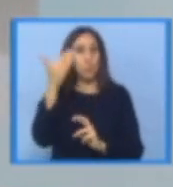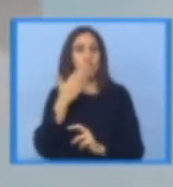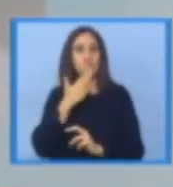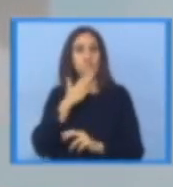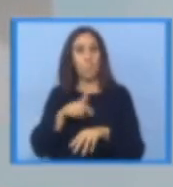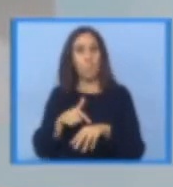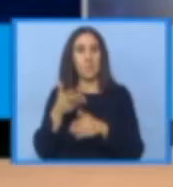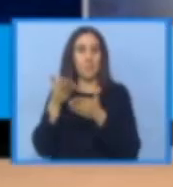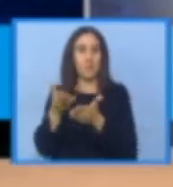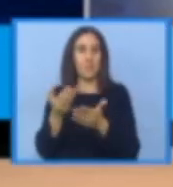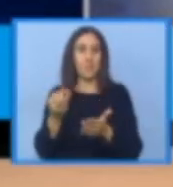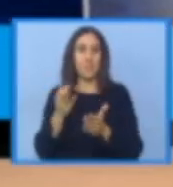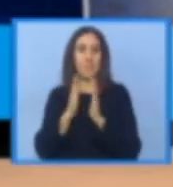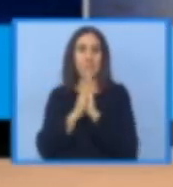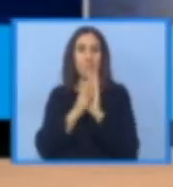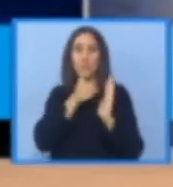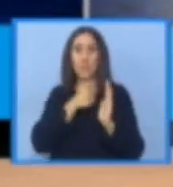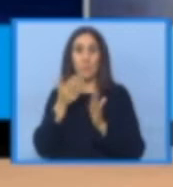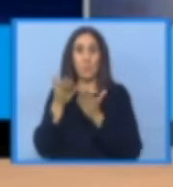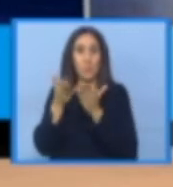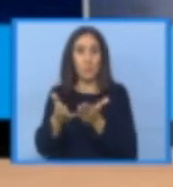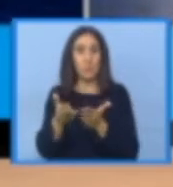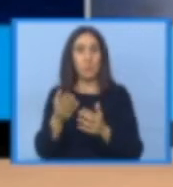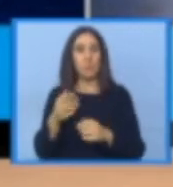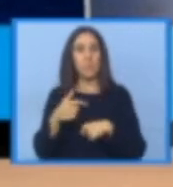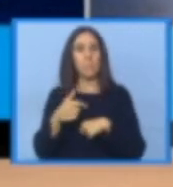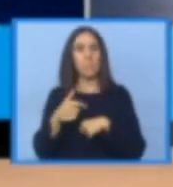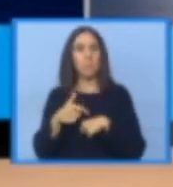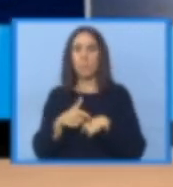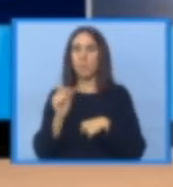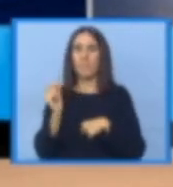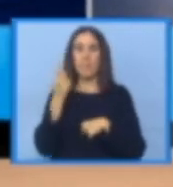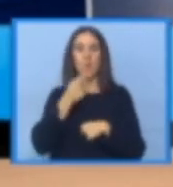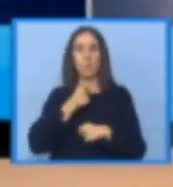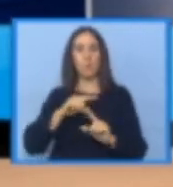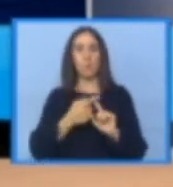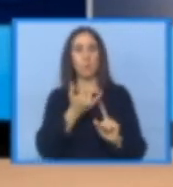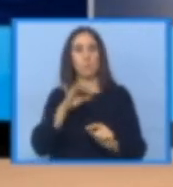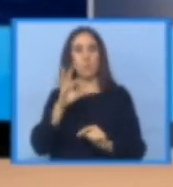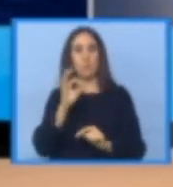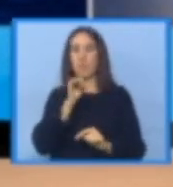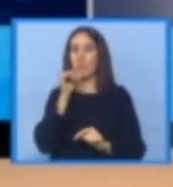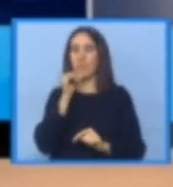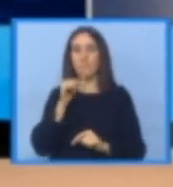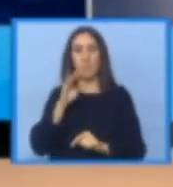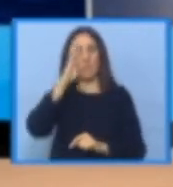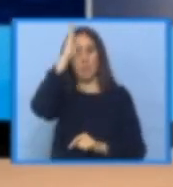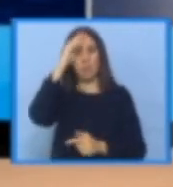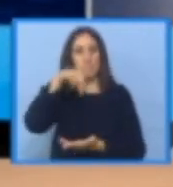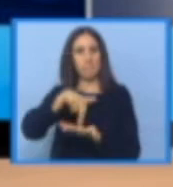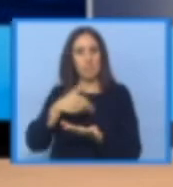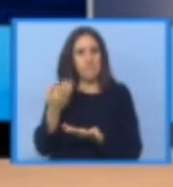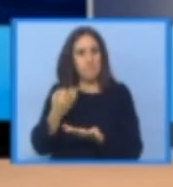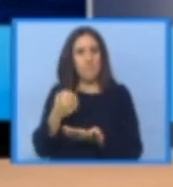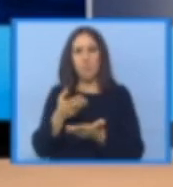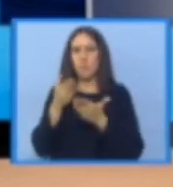agora o momento de ajudar. E por isso a Ajuda à Igreja que Sofre, que tem estado desde o primeiro momento, desde agosto de 2014, tem estado de facto no Iraque com uma